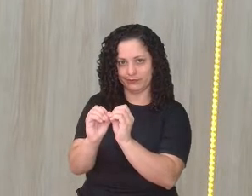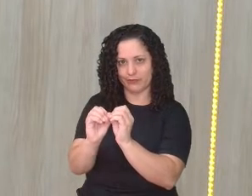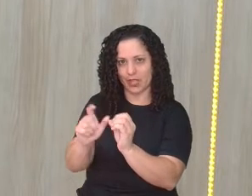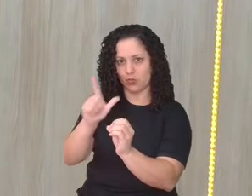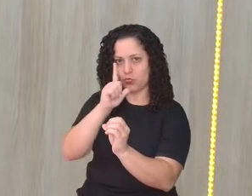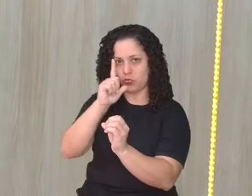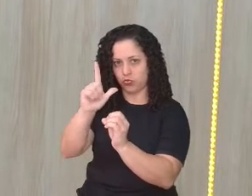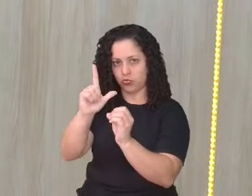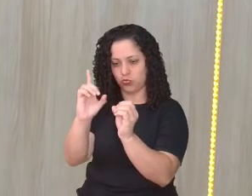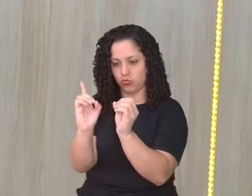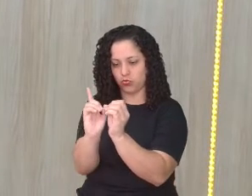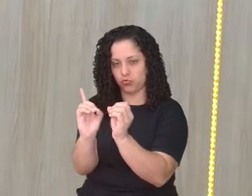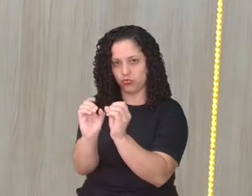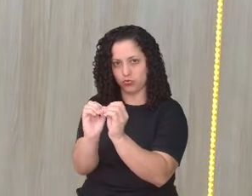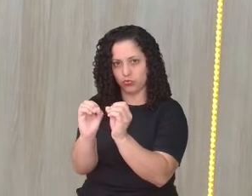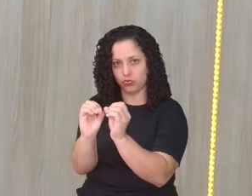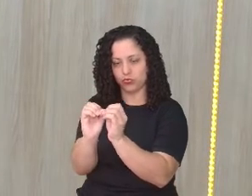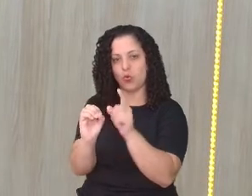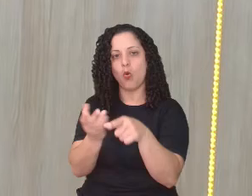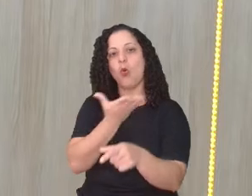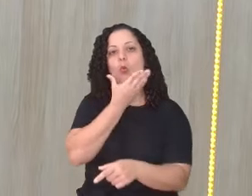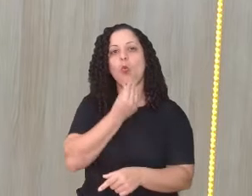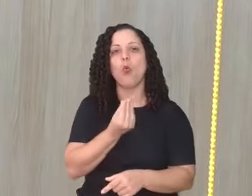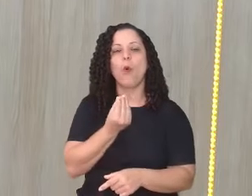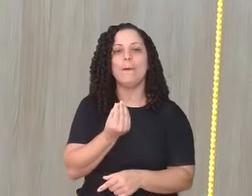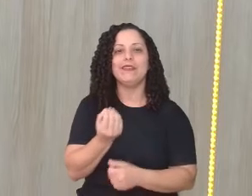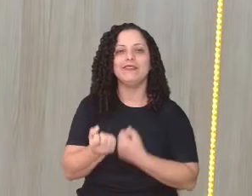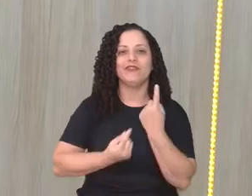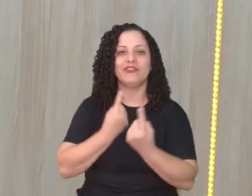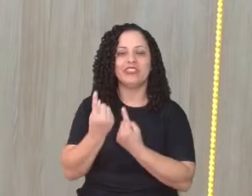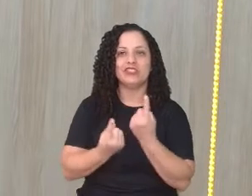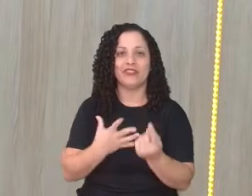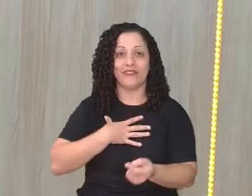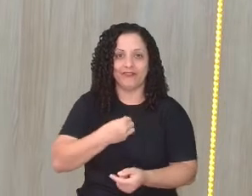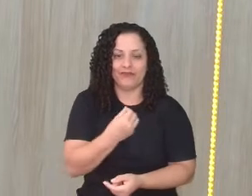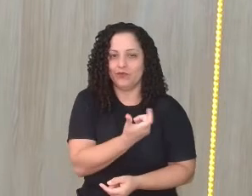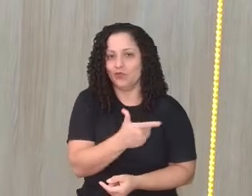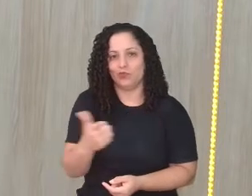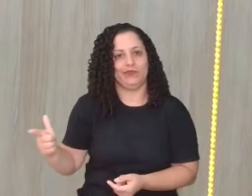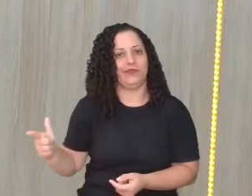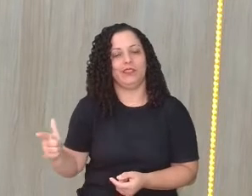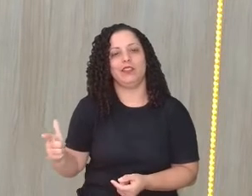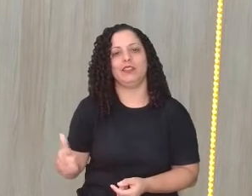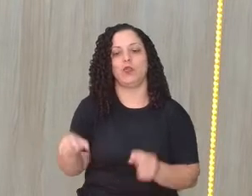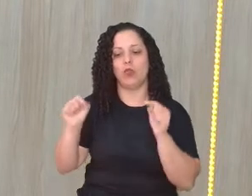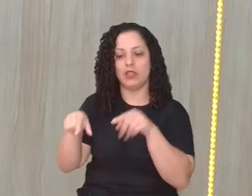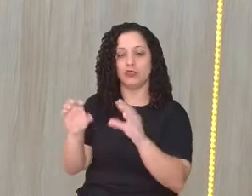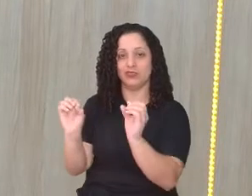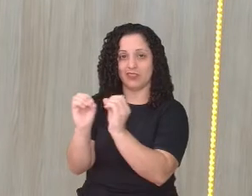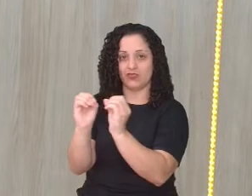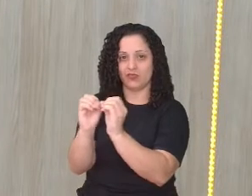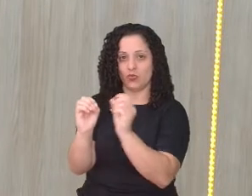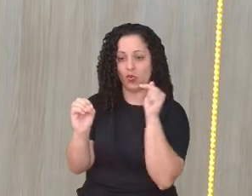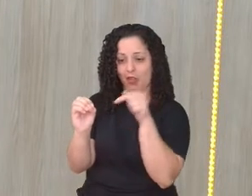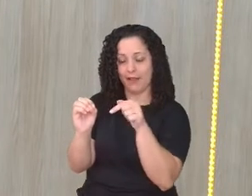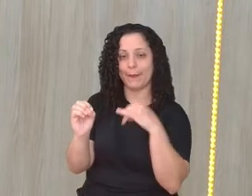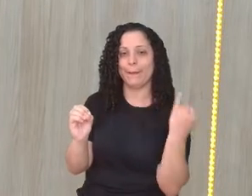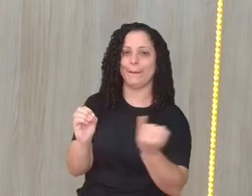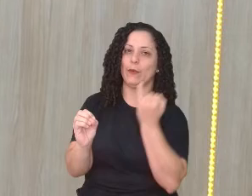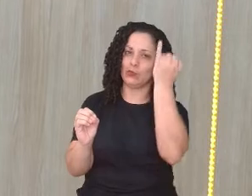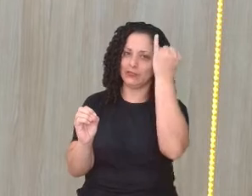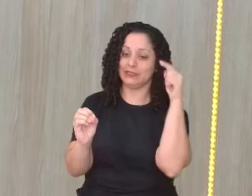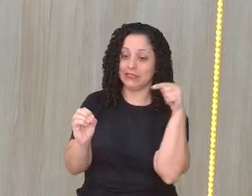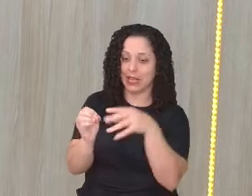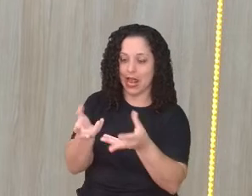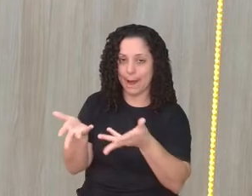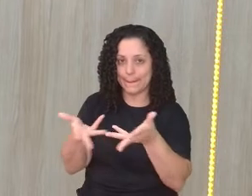causar infertilidade no homem. Então, os testículos no homem, ele torna-se muito importante, porque é lá onde está